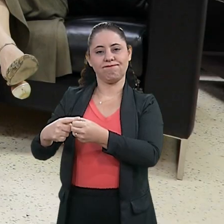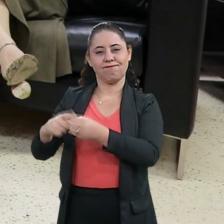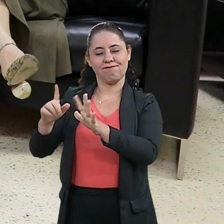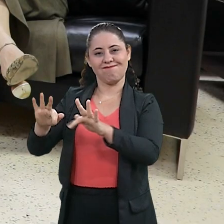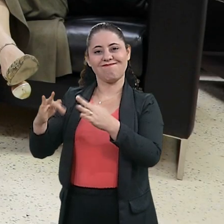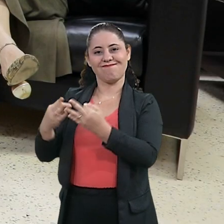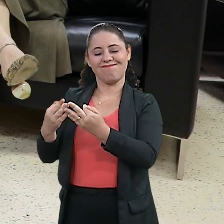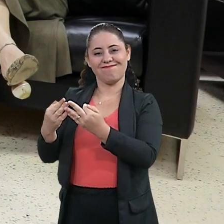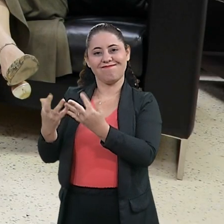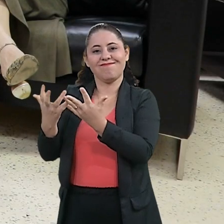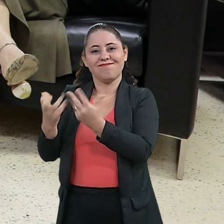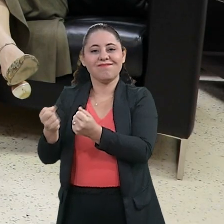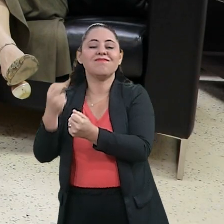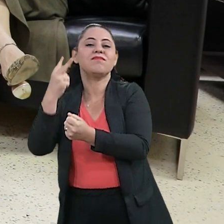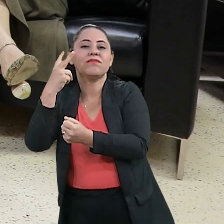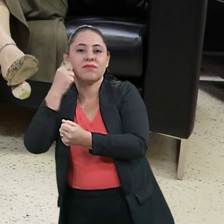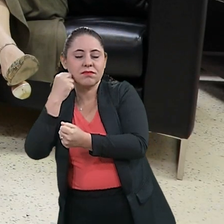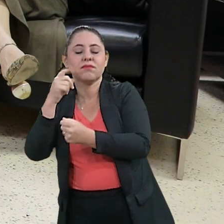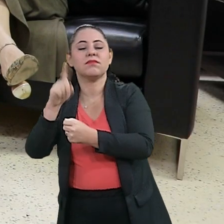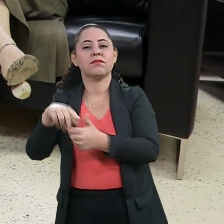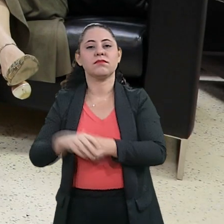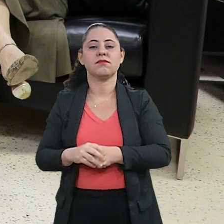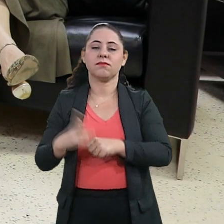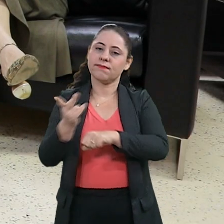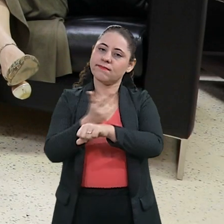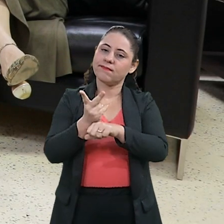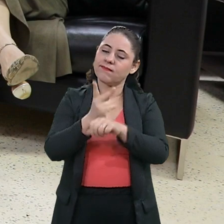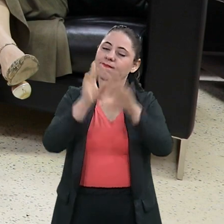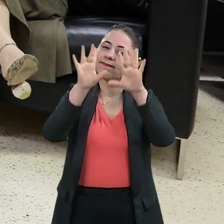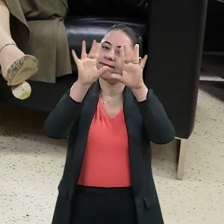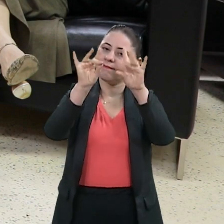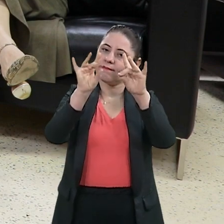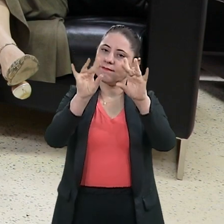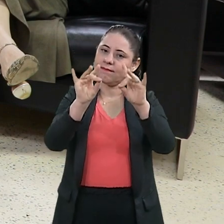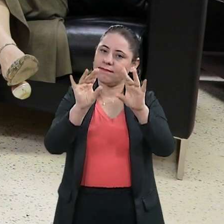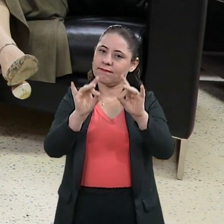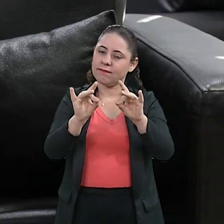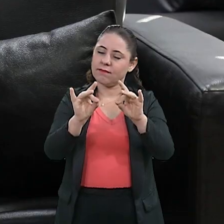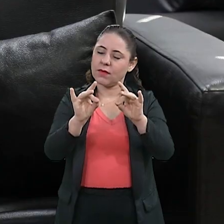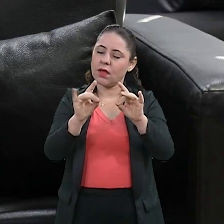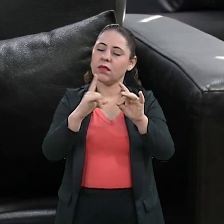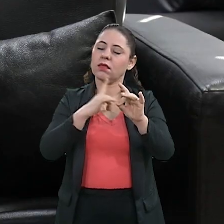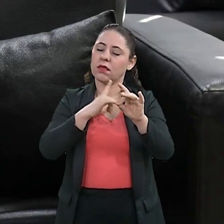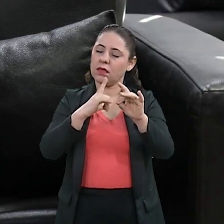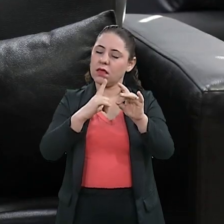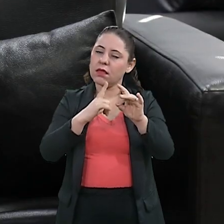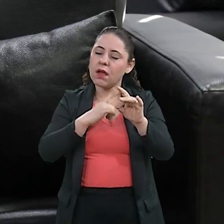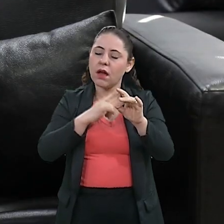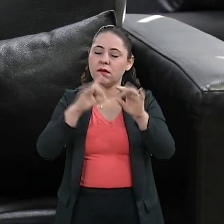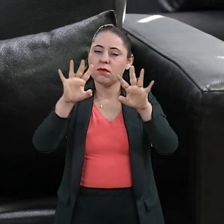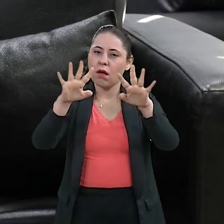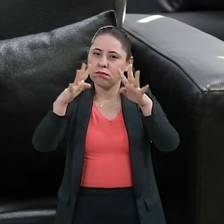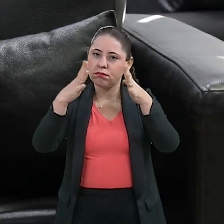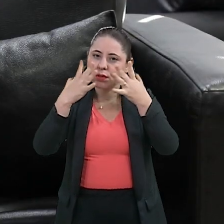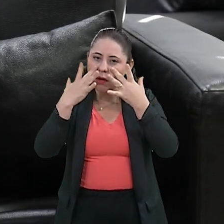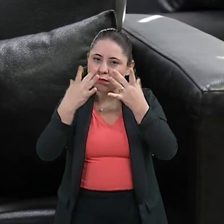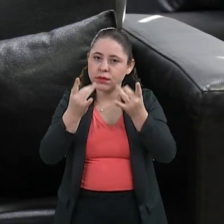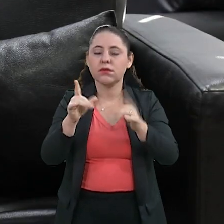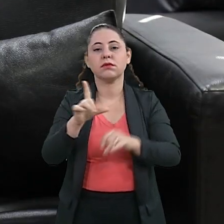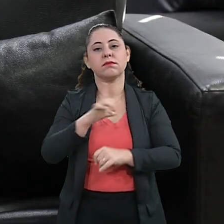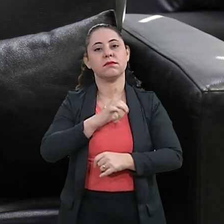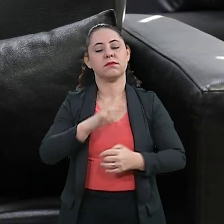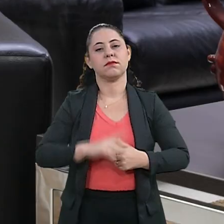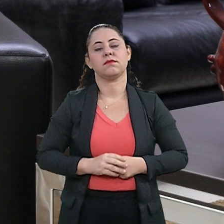outra. Então, são buscas que são cuidadosas, que têm que ser feitas com bastante